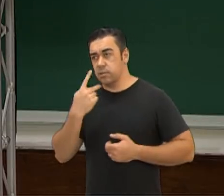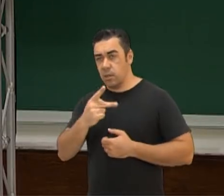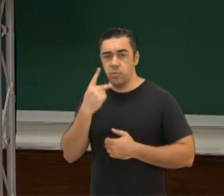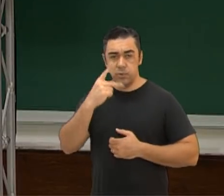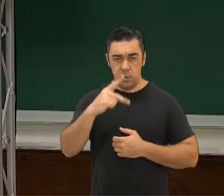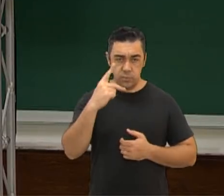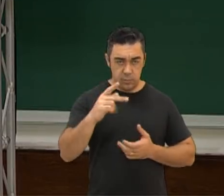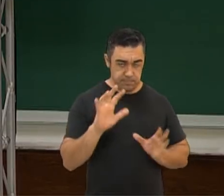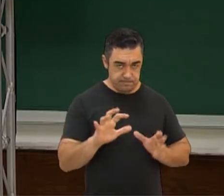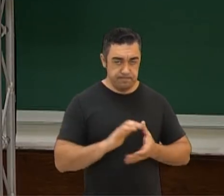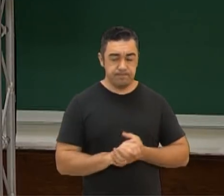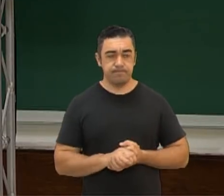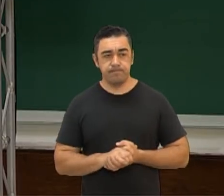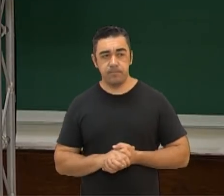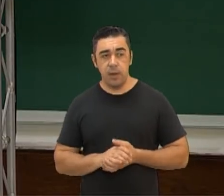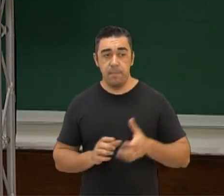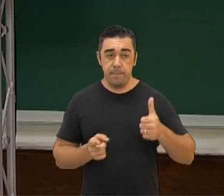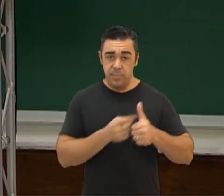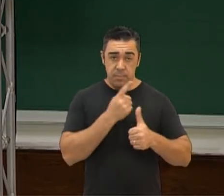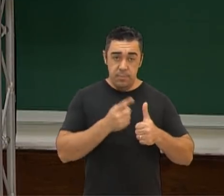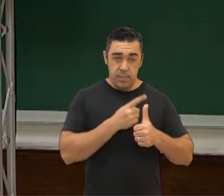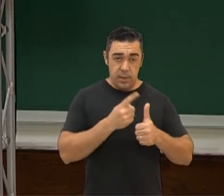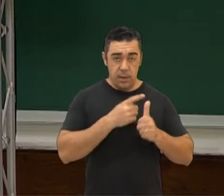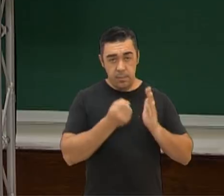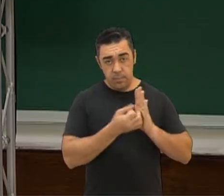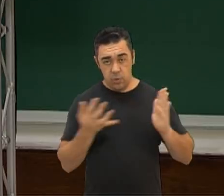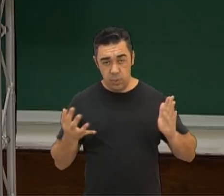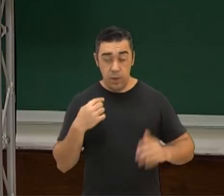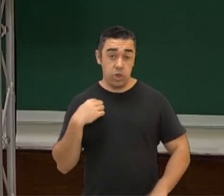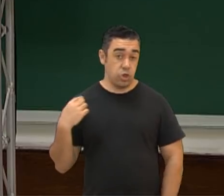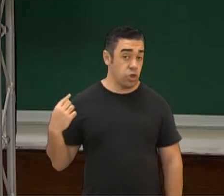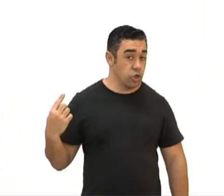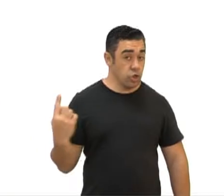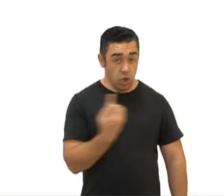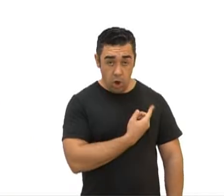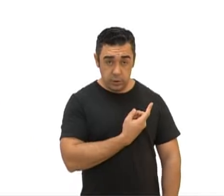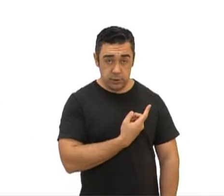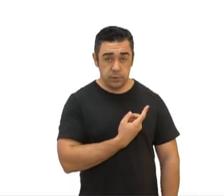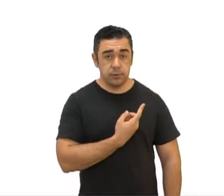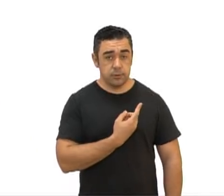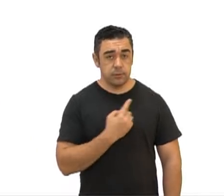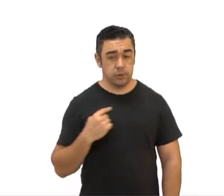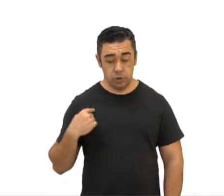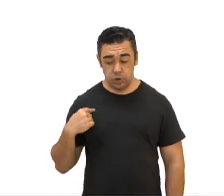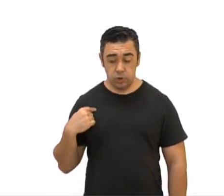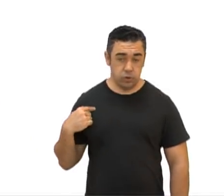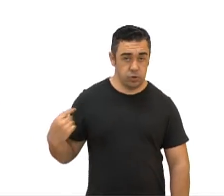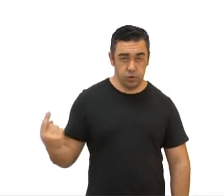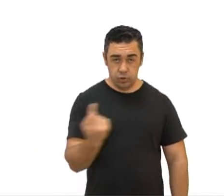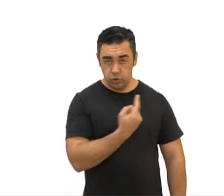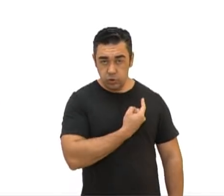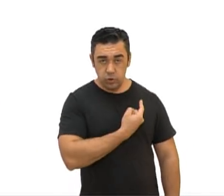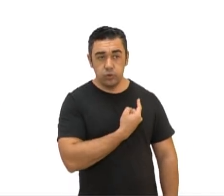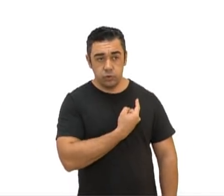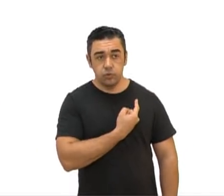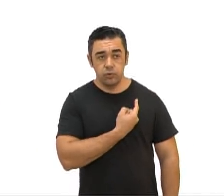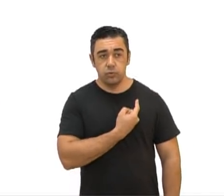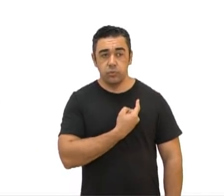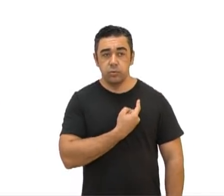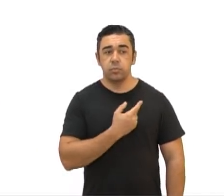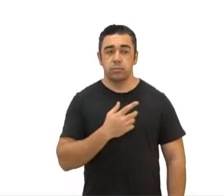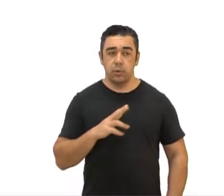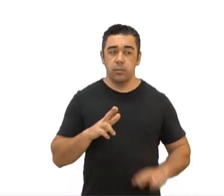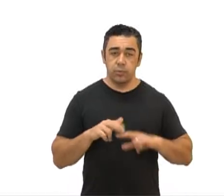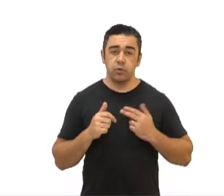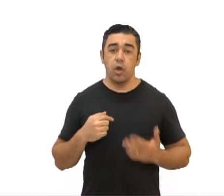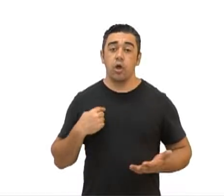né? Na primeira pessoa do plural, lembrem-se que é nós, é plural porque significa que tem mais de uma pessoa, né? Por isso